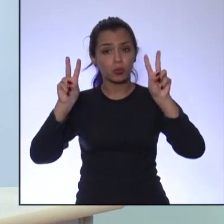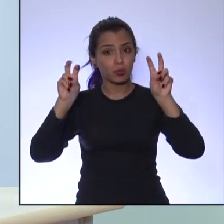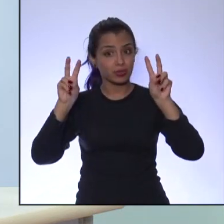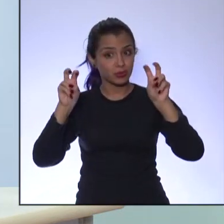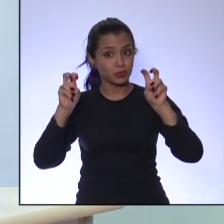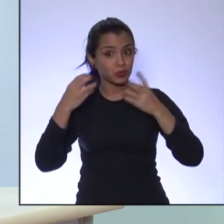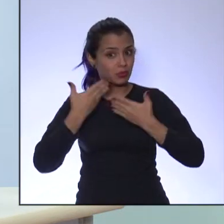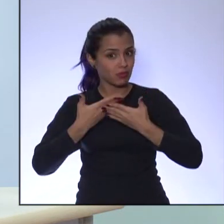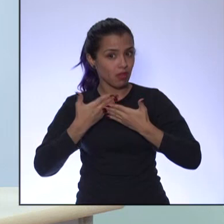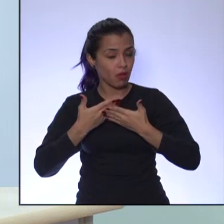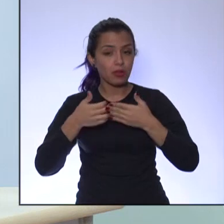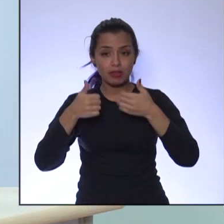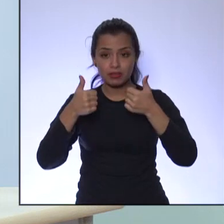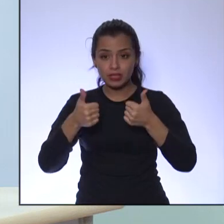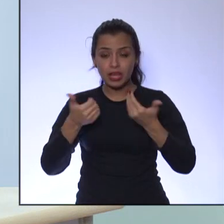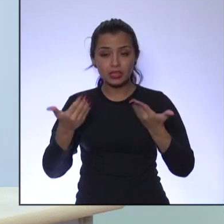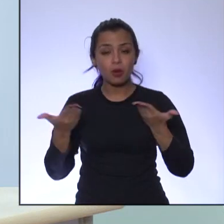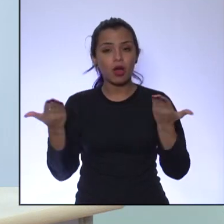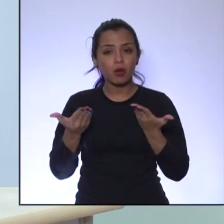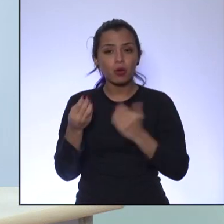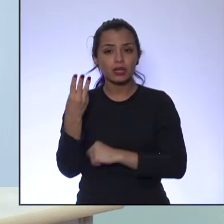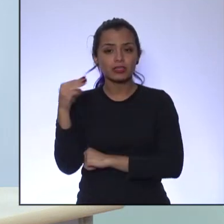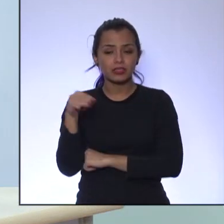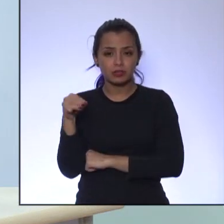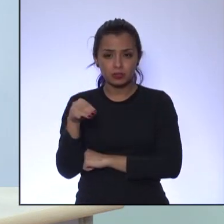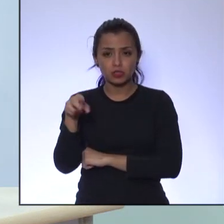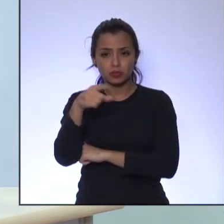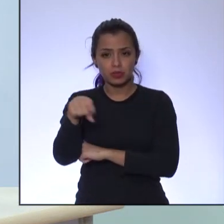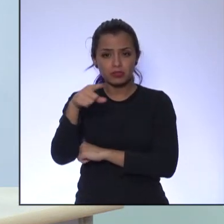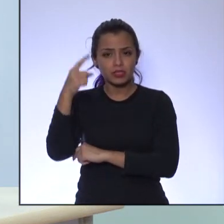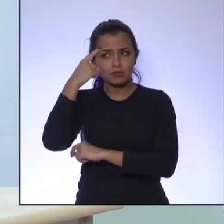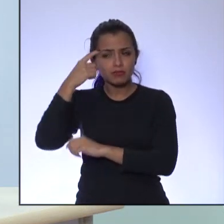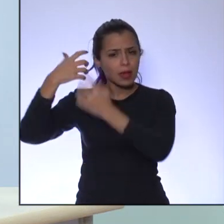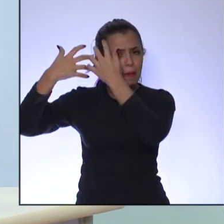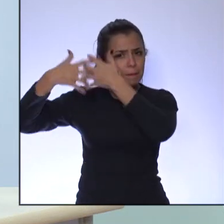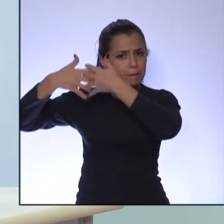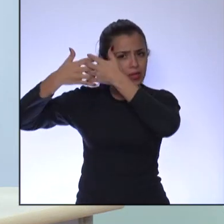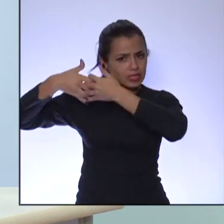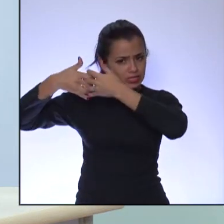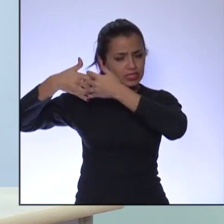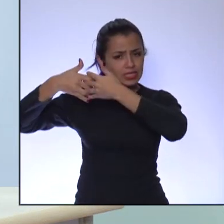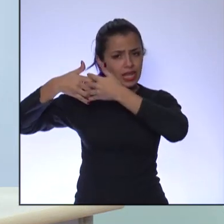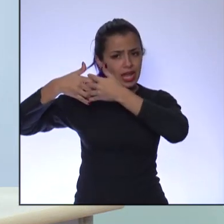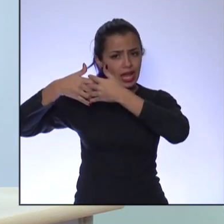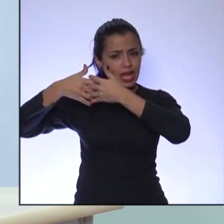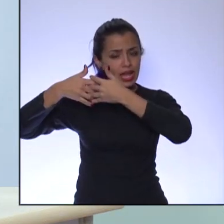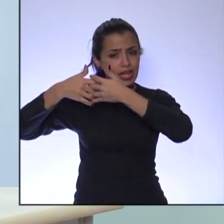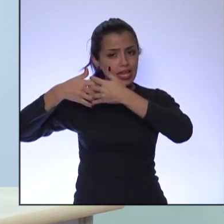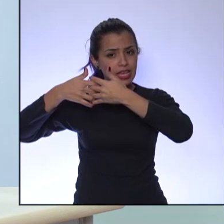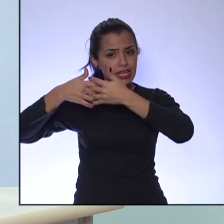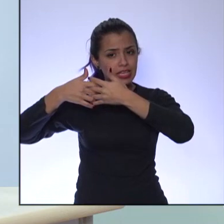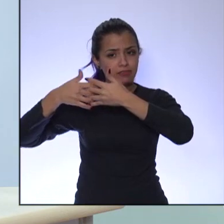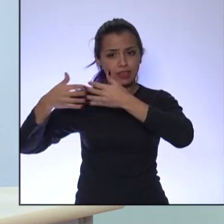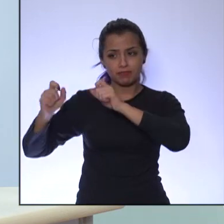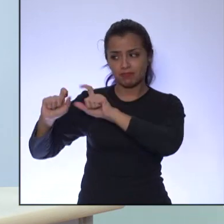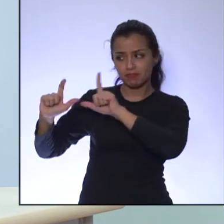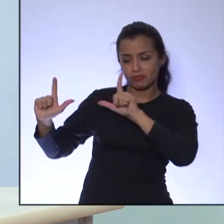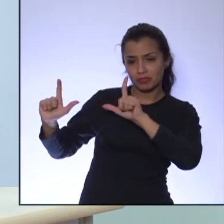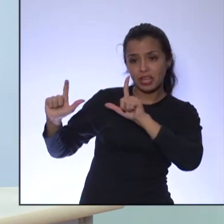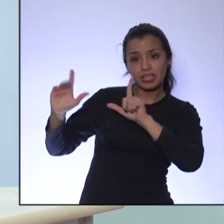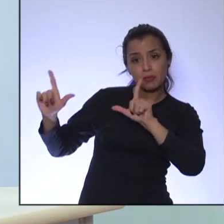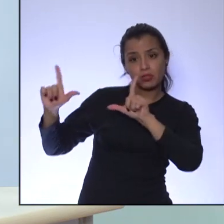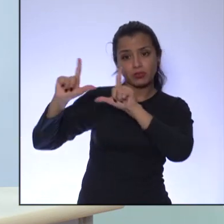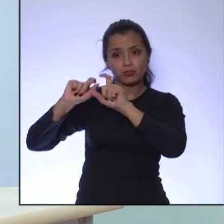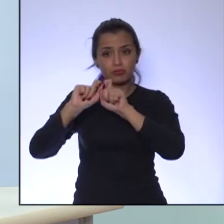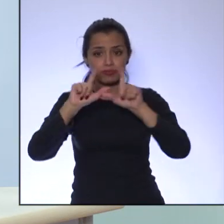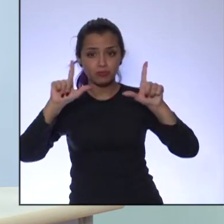da aula, tá? Então a gente vai dar esses minutinhos aí para vocês e depois a gente retorna lendo os comentários